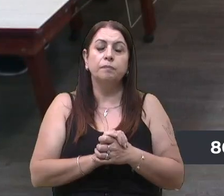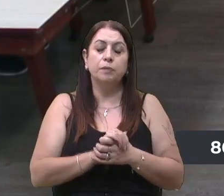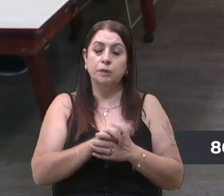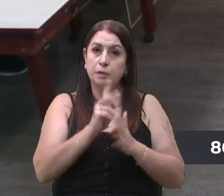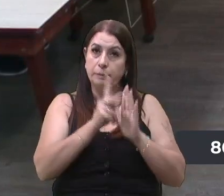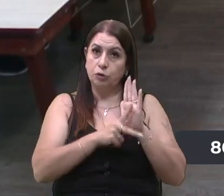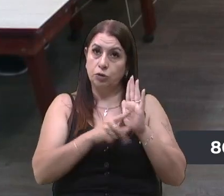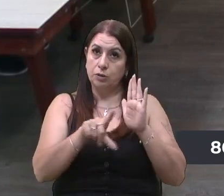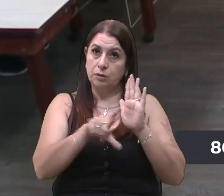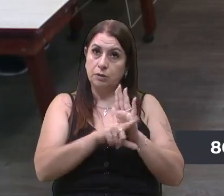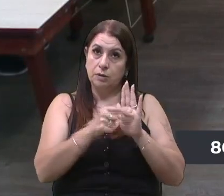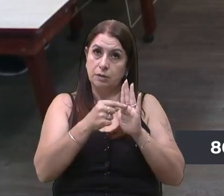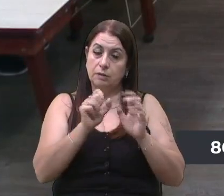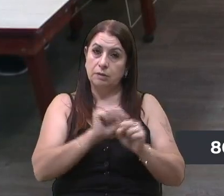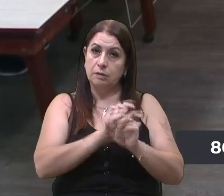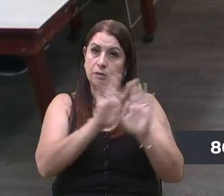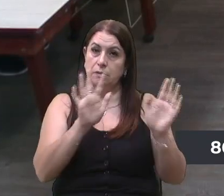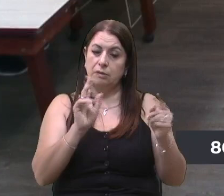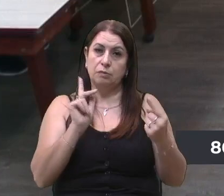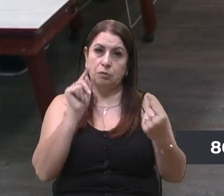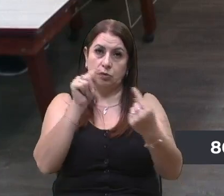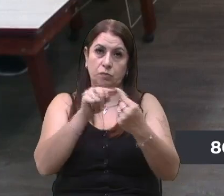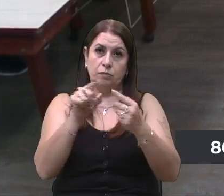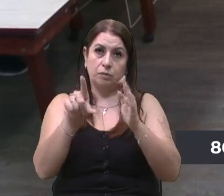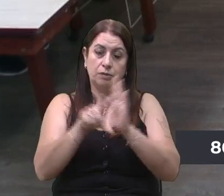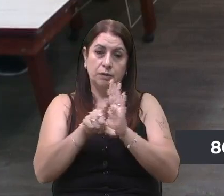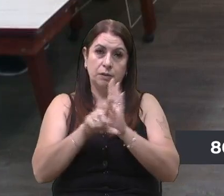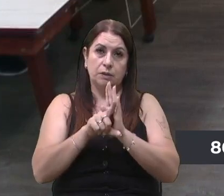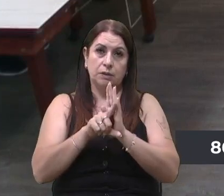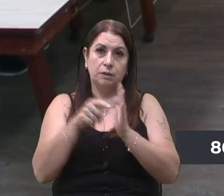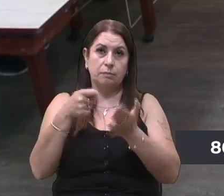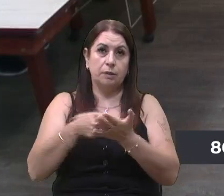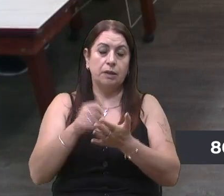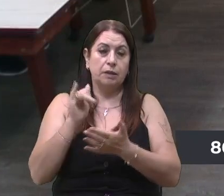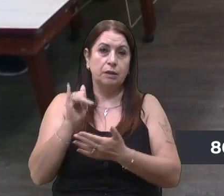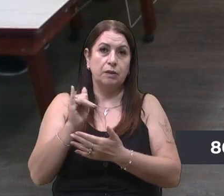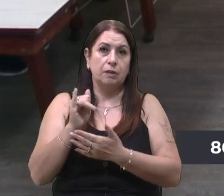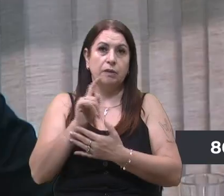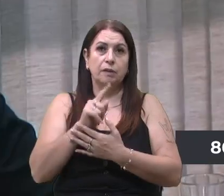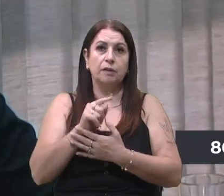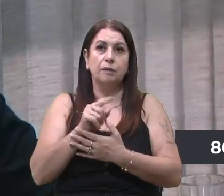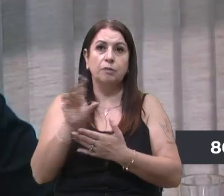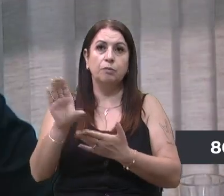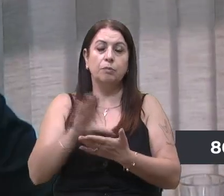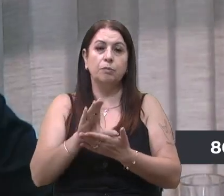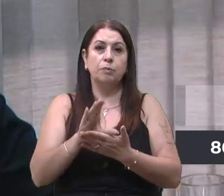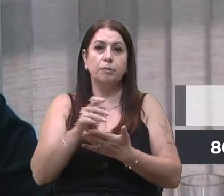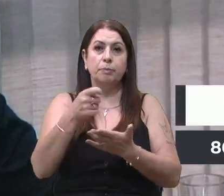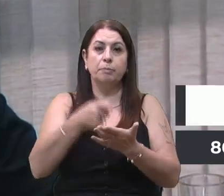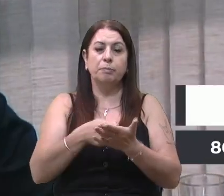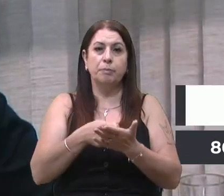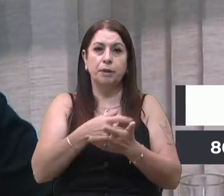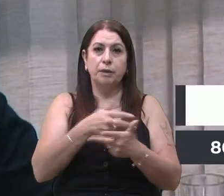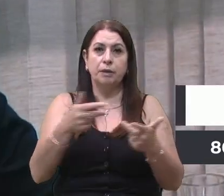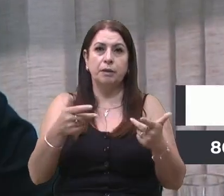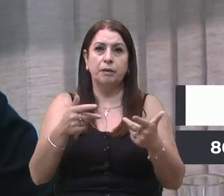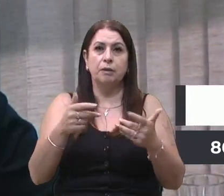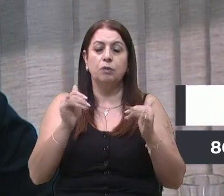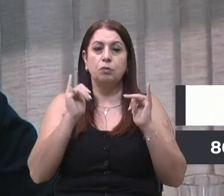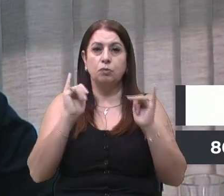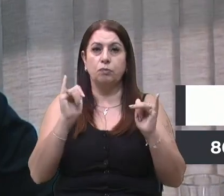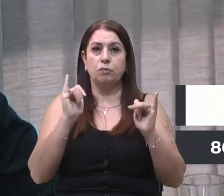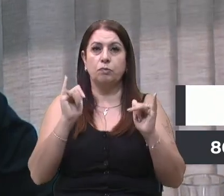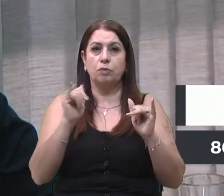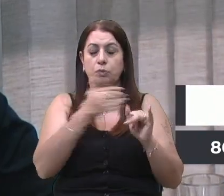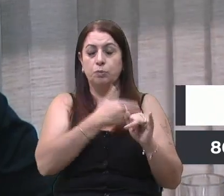de lei diz claramente que, para fins dessa lei, subsídio tarifário é o aporte financeiro para custeio do serviço do transporte coletivo